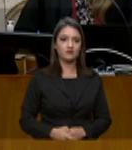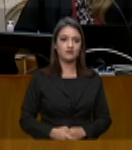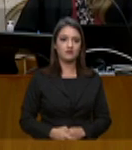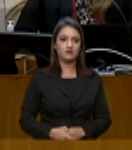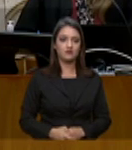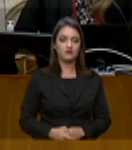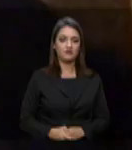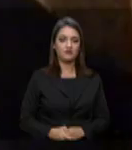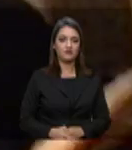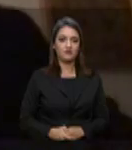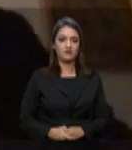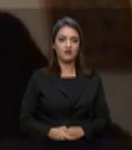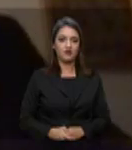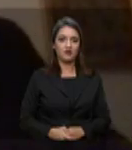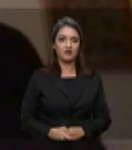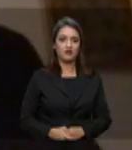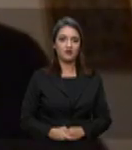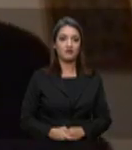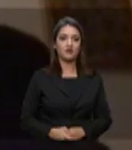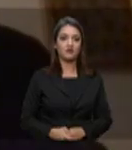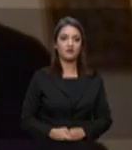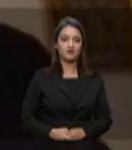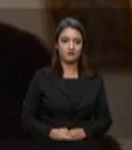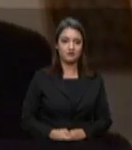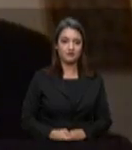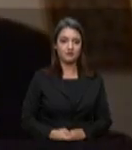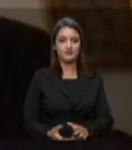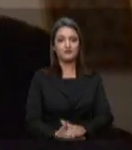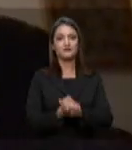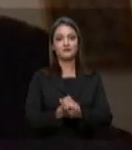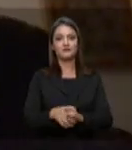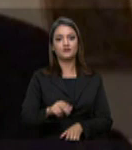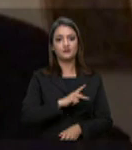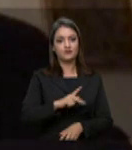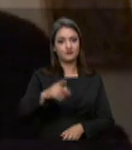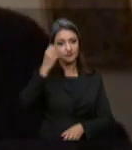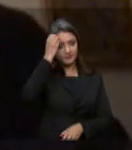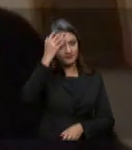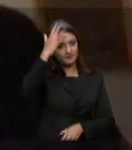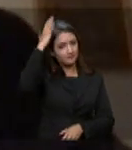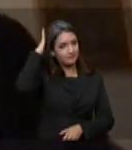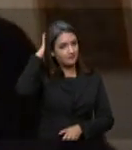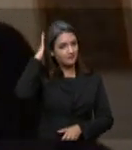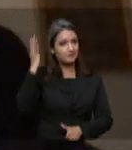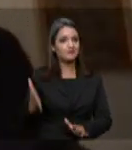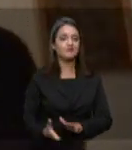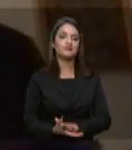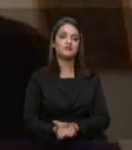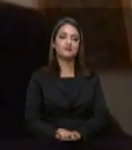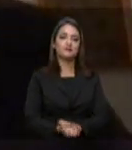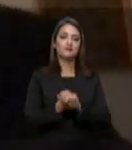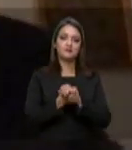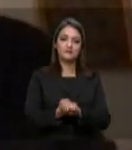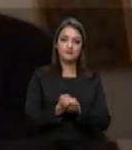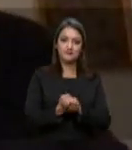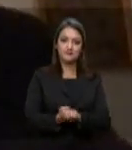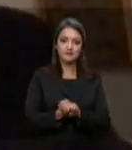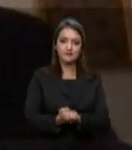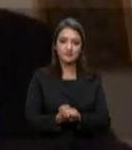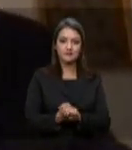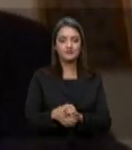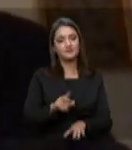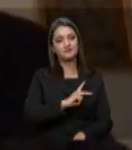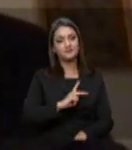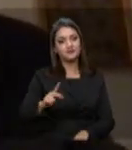e você me disse o senhor presidente Ministro Luiz fux minha saudação a Vossa Excelência